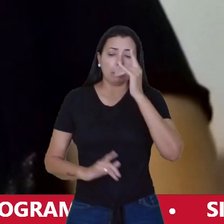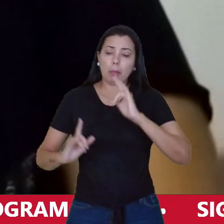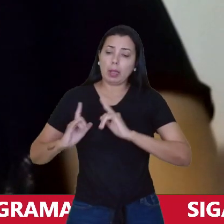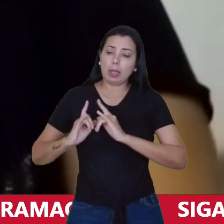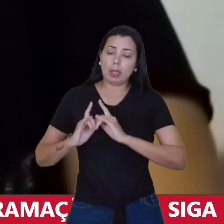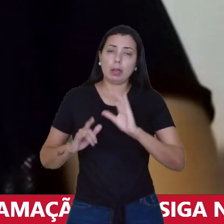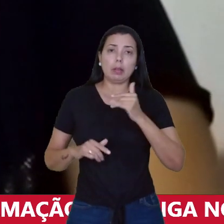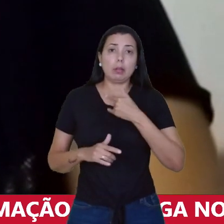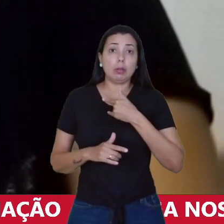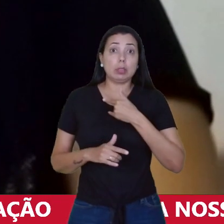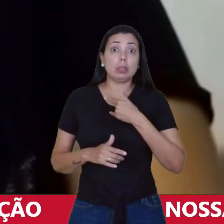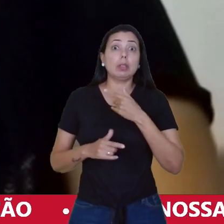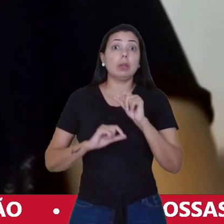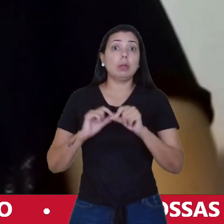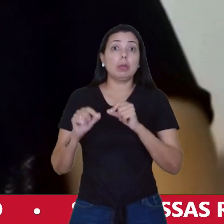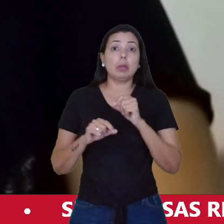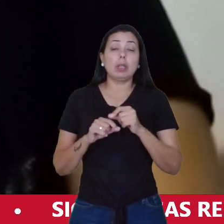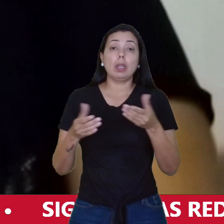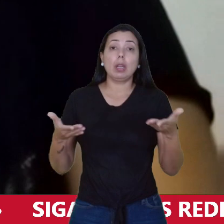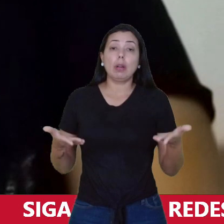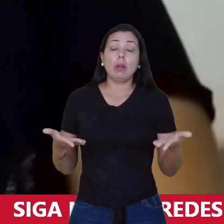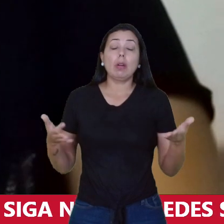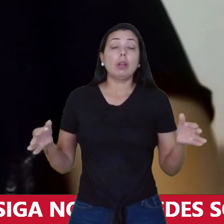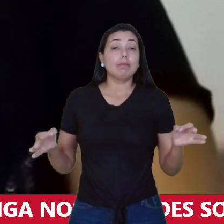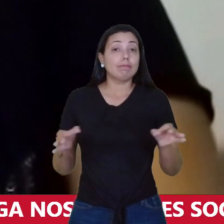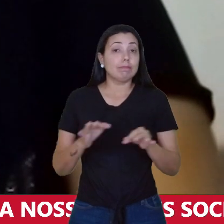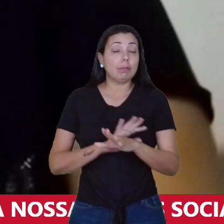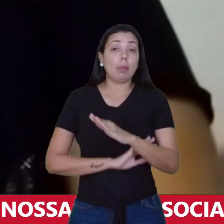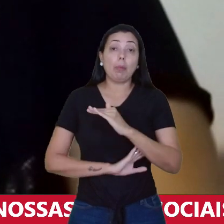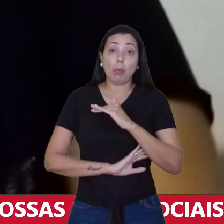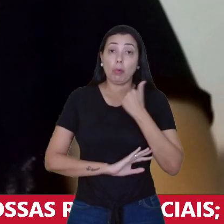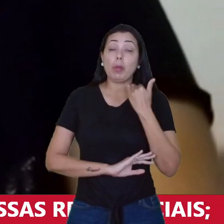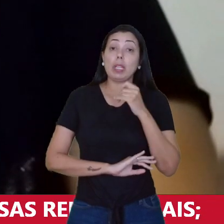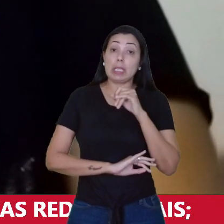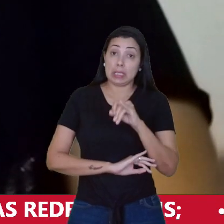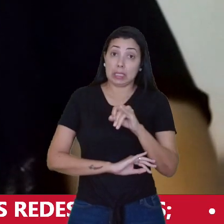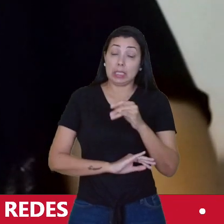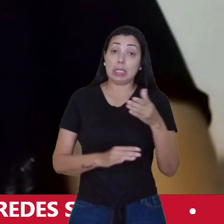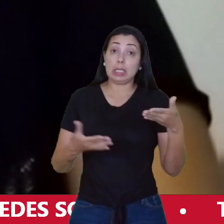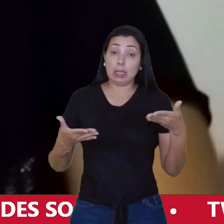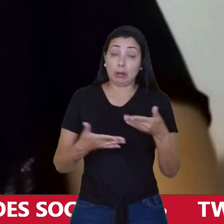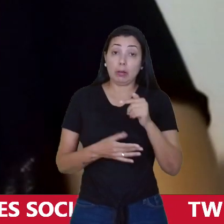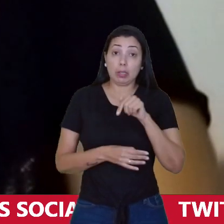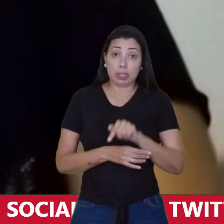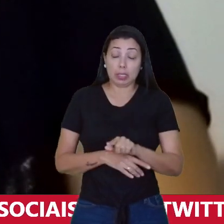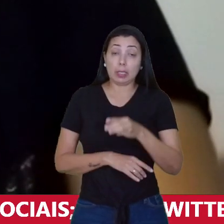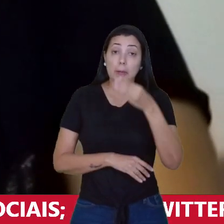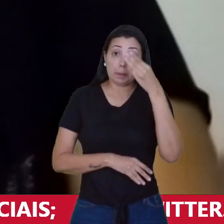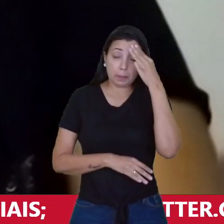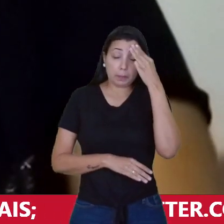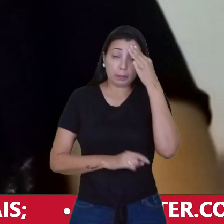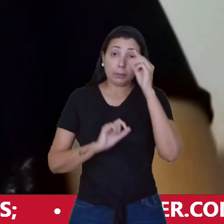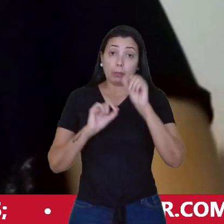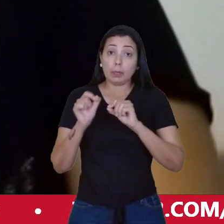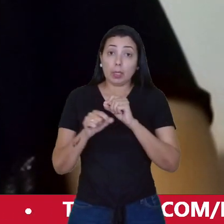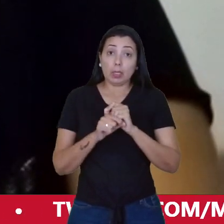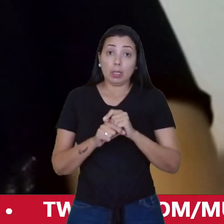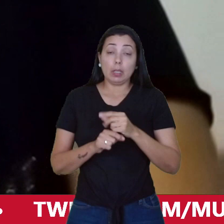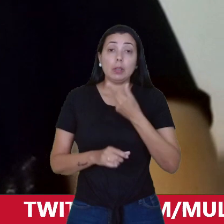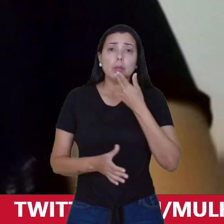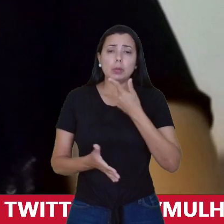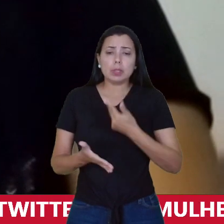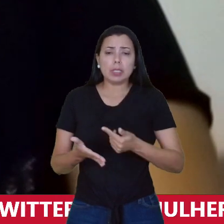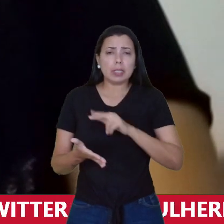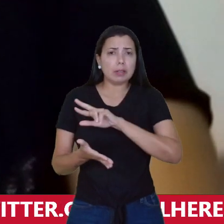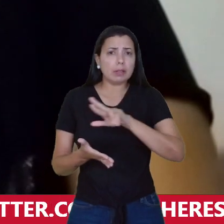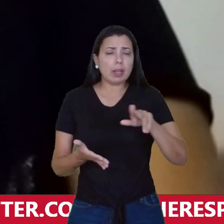estão tombando ao longo da história? E se nós estamos aqui, é em memória do sangue de